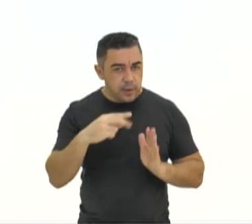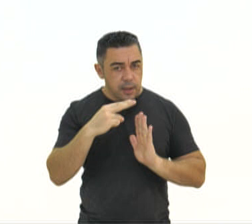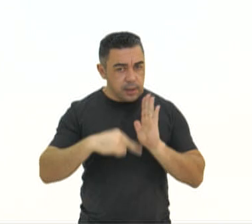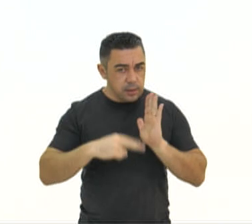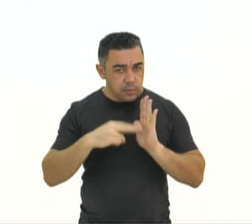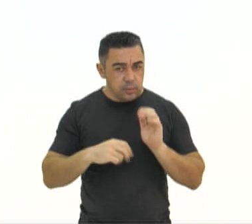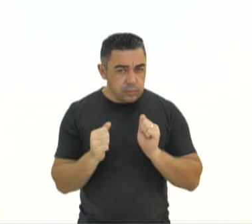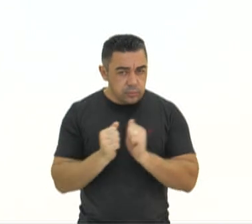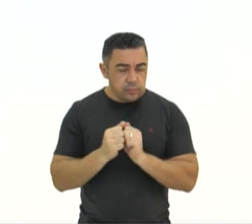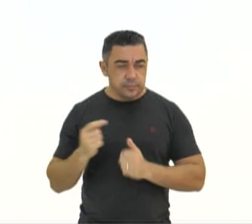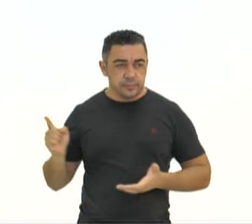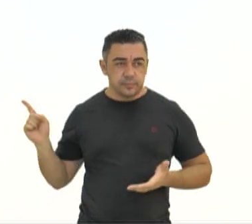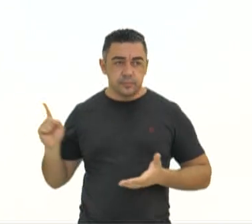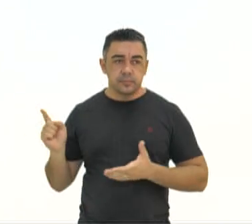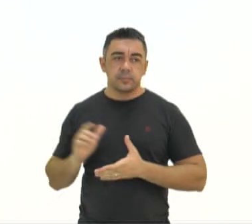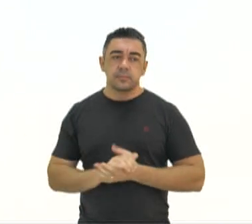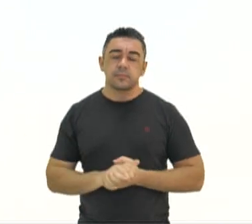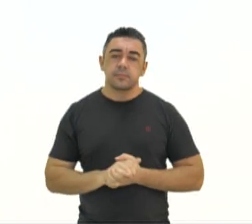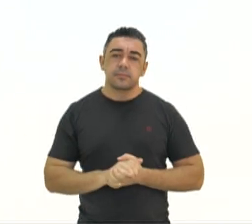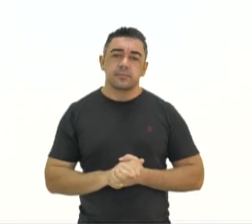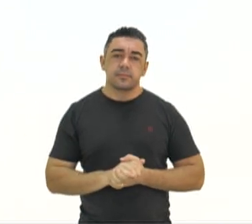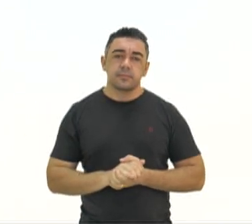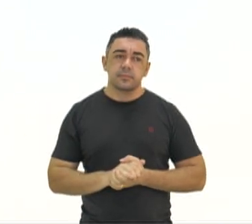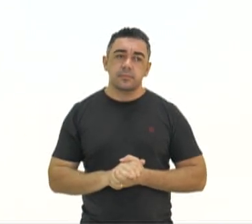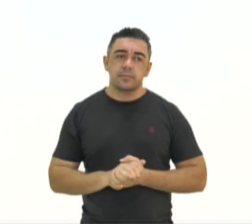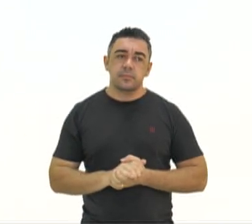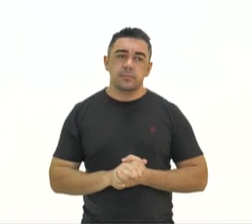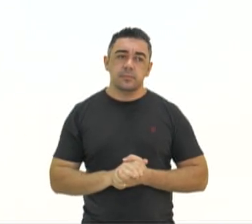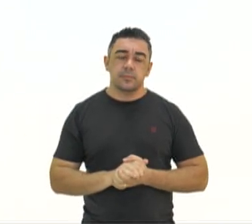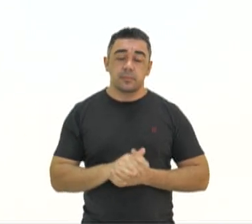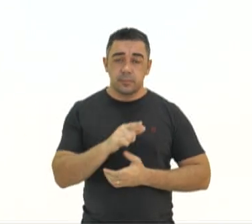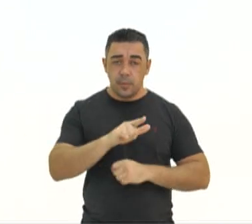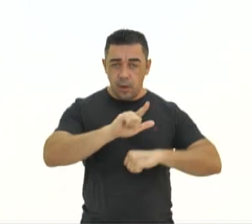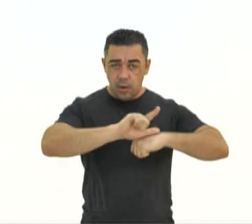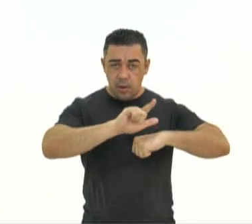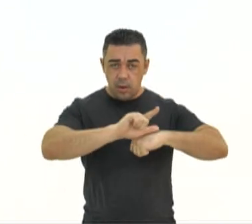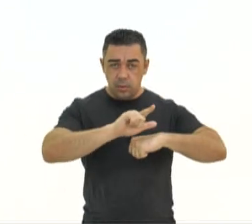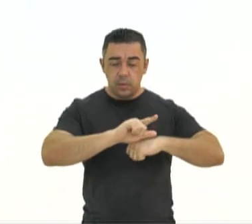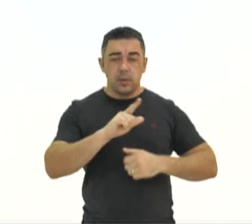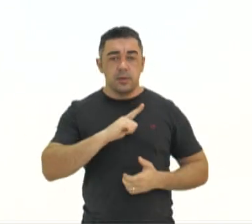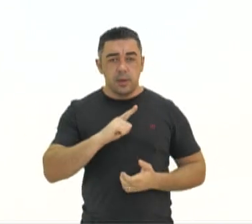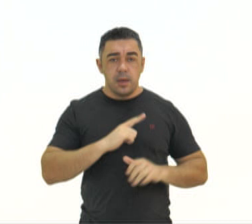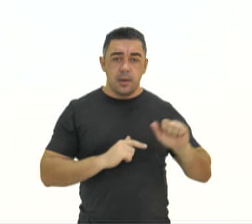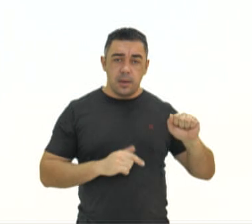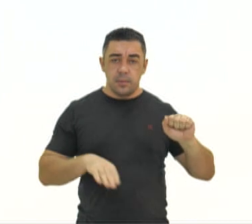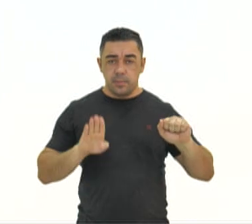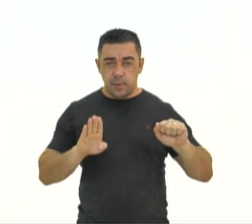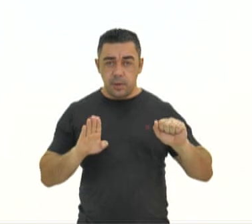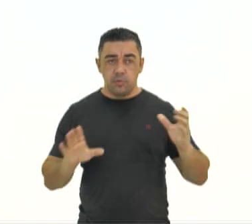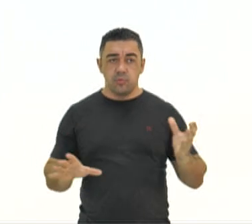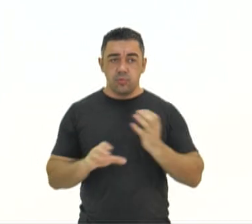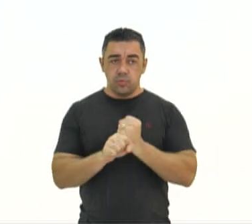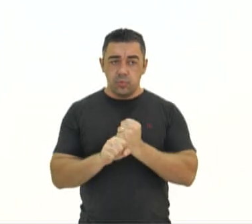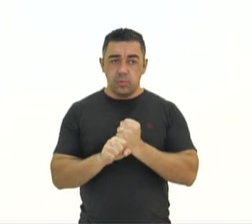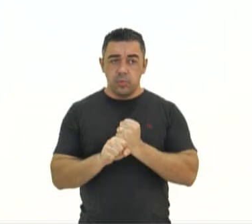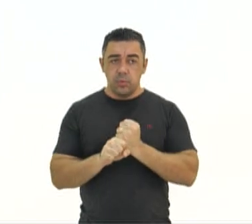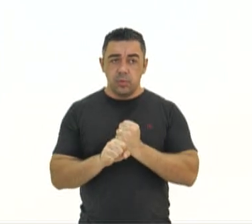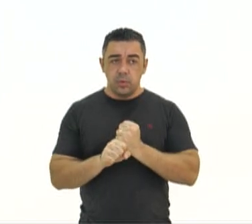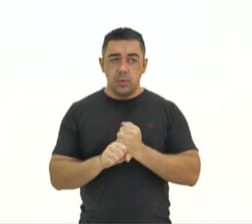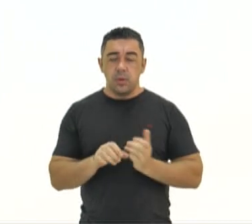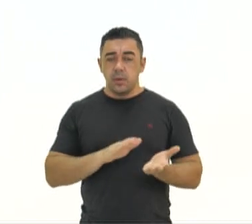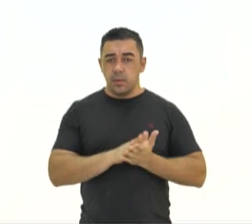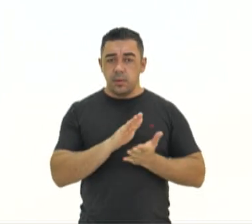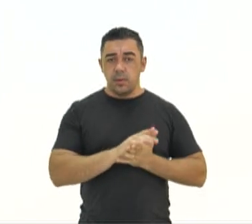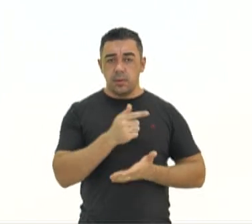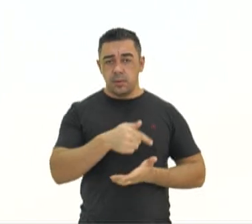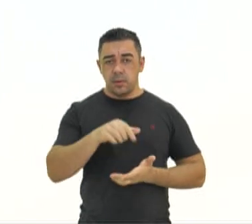leitura juntos dessa questão. Em uma loja, os artigos A e B juntos